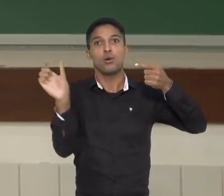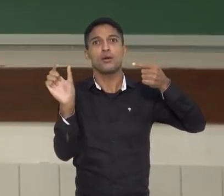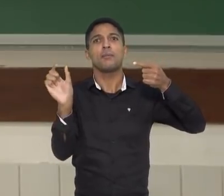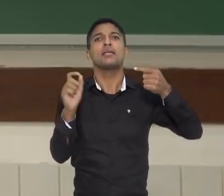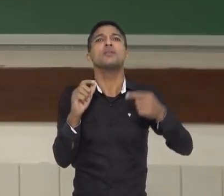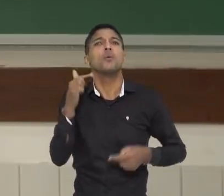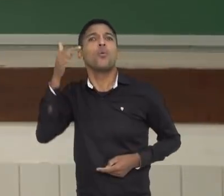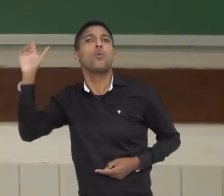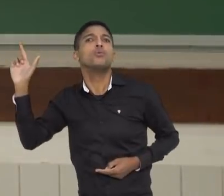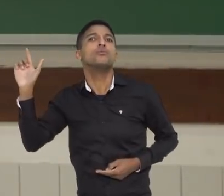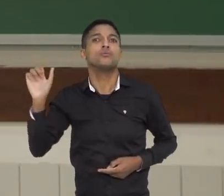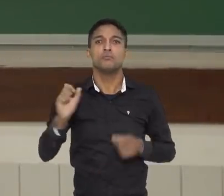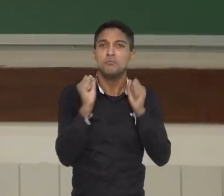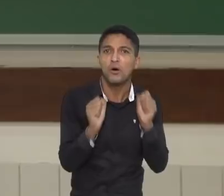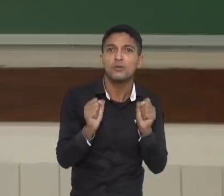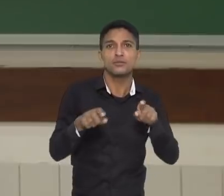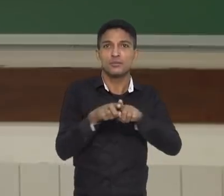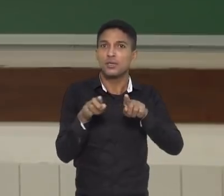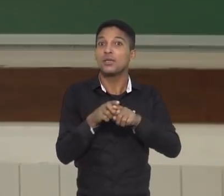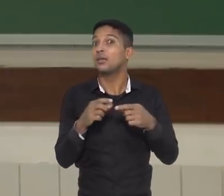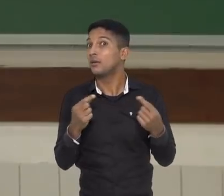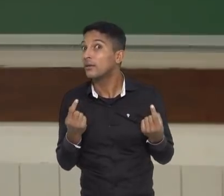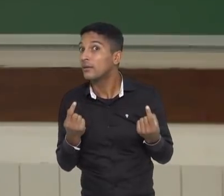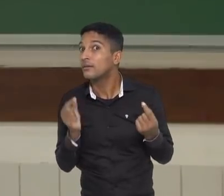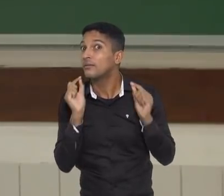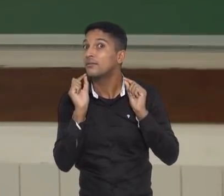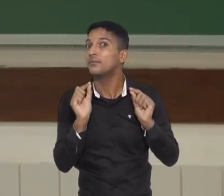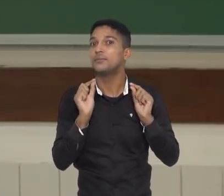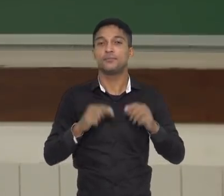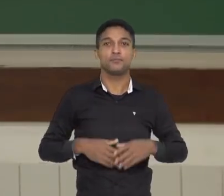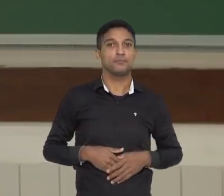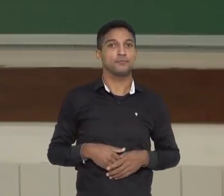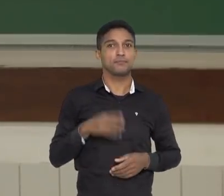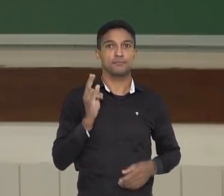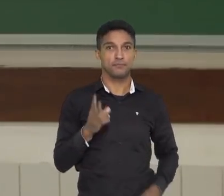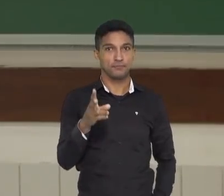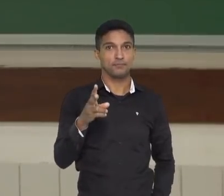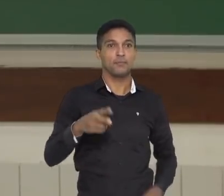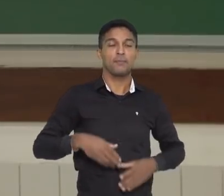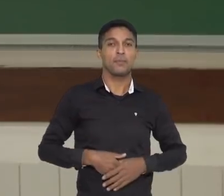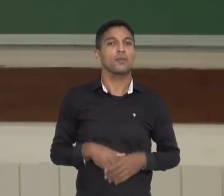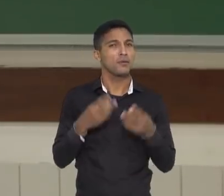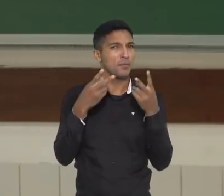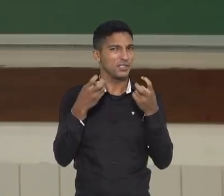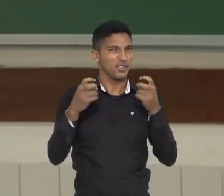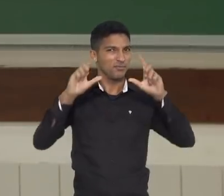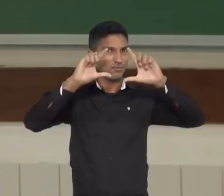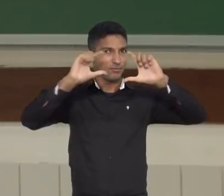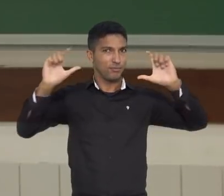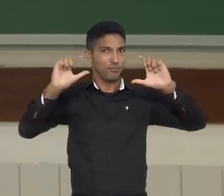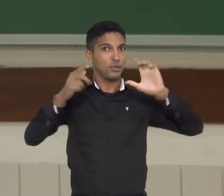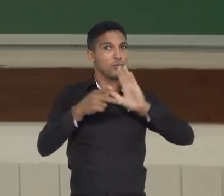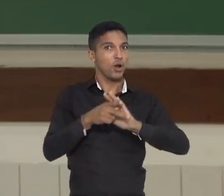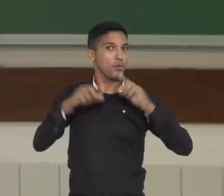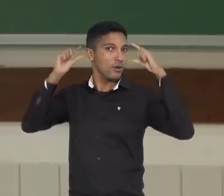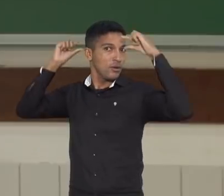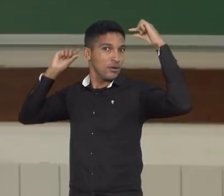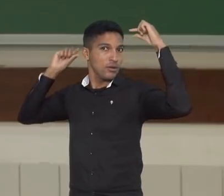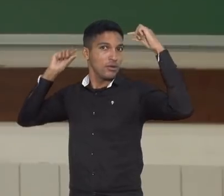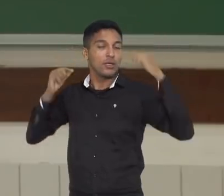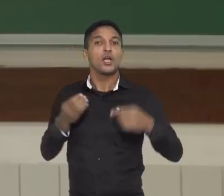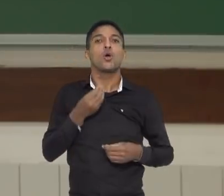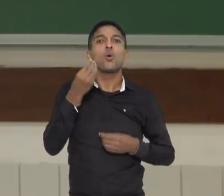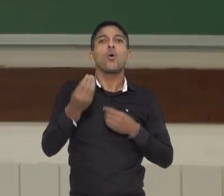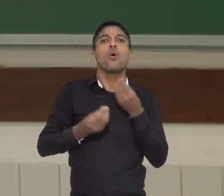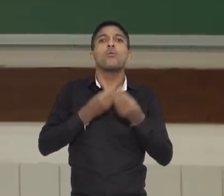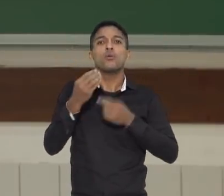usar? Vamos continuar então? Então vamos observar esse trecho aqui do Pequeno Príncipe. Como que o narrador